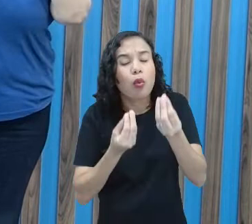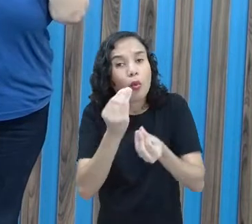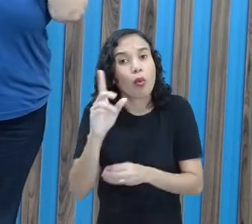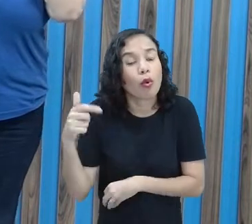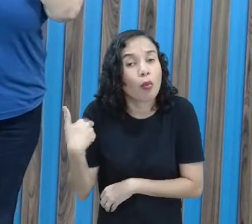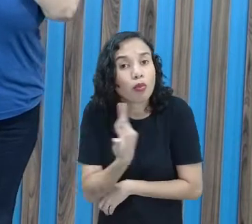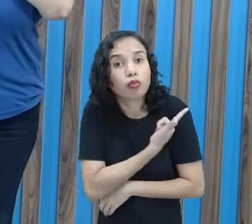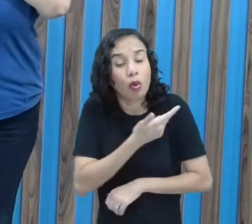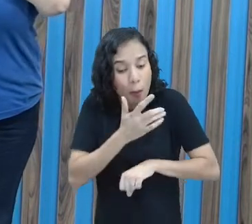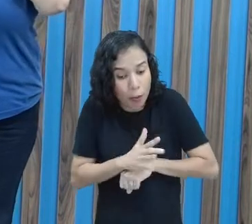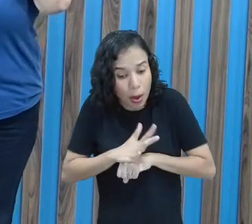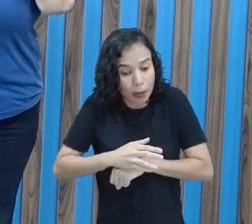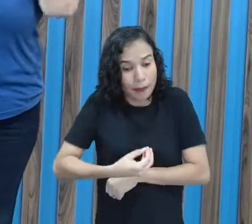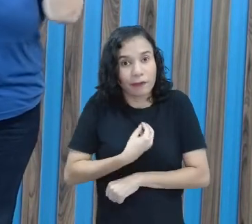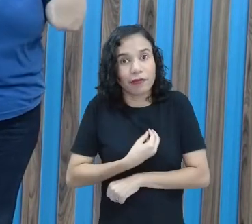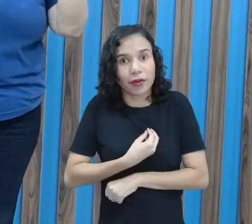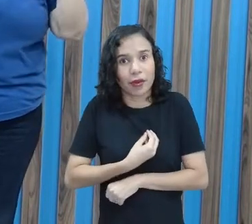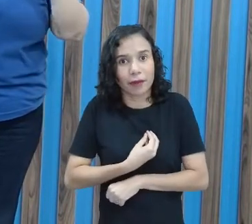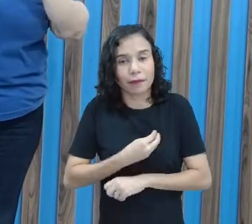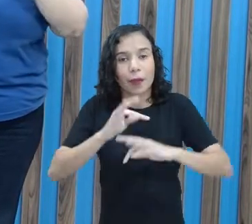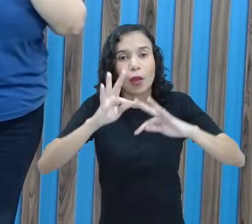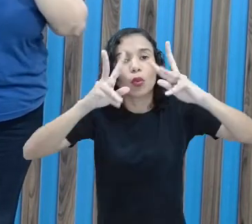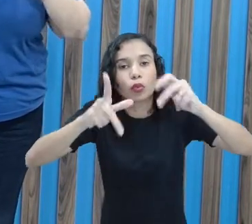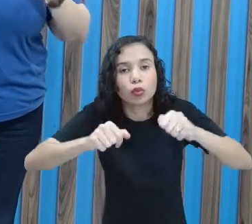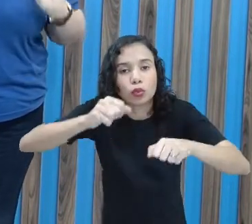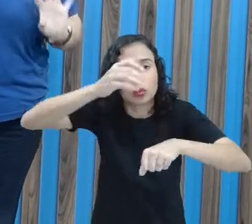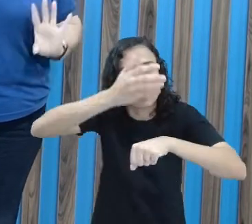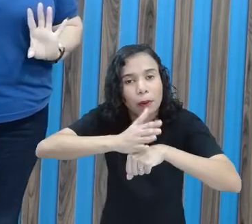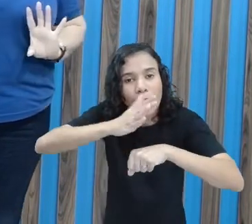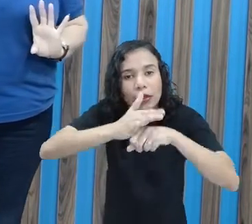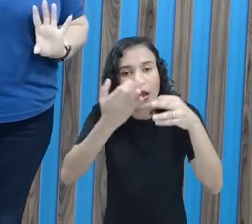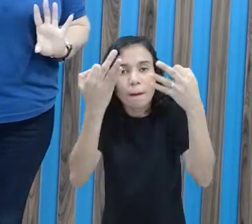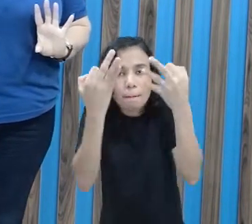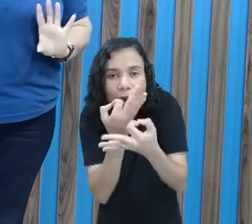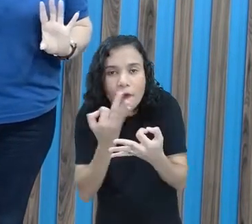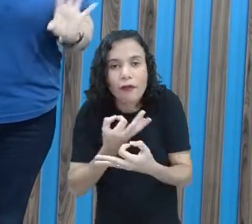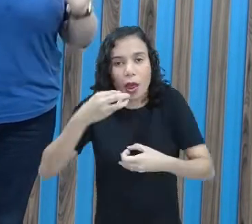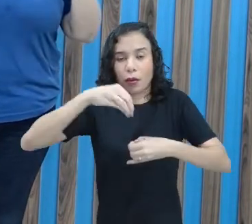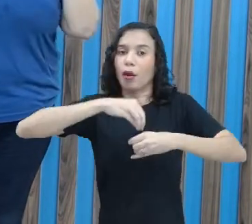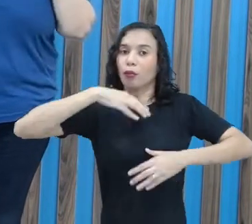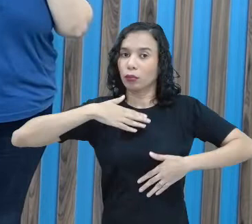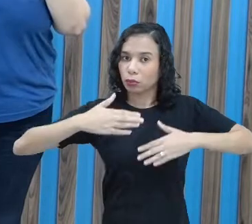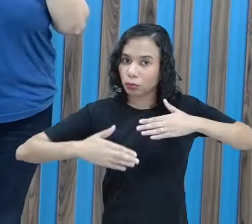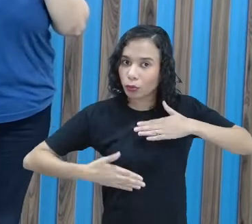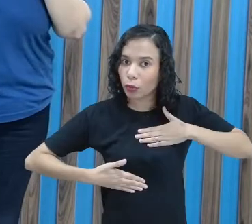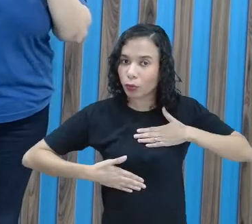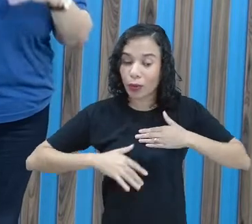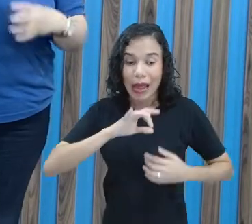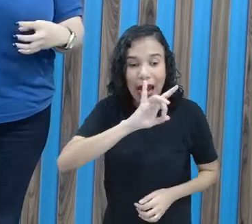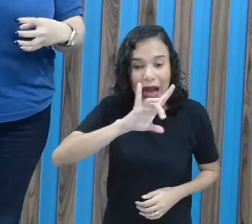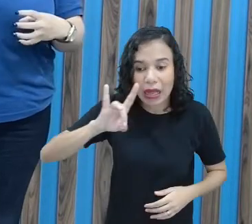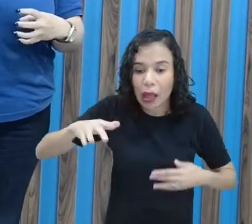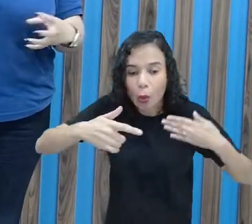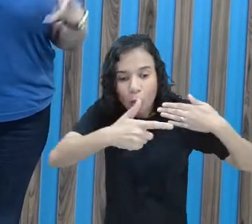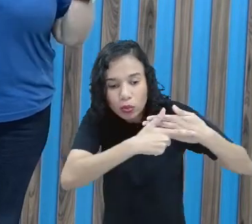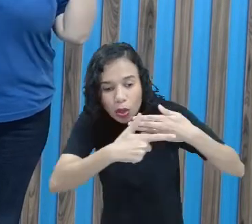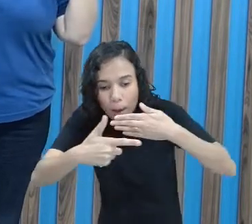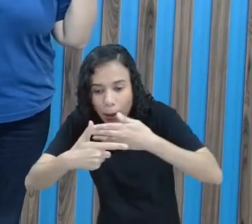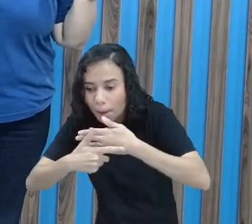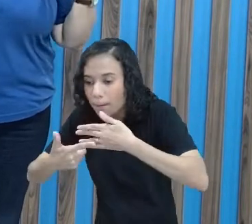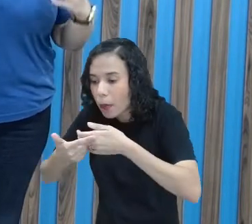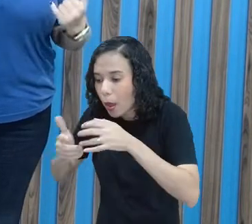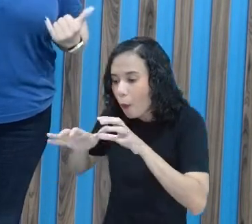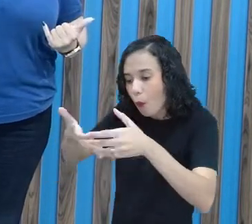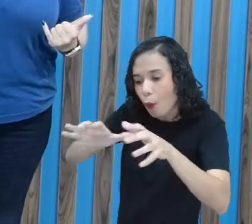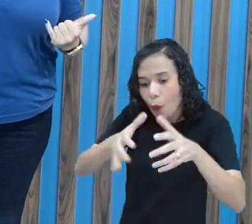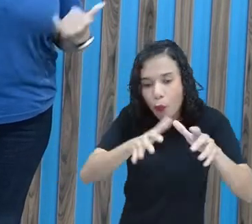é um mecanismo todo bem realizado dentro da gente, tá? É todo mundo trabalhando em conjunto para que a